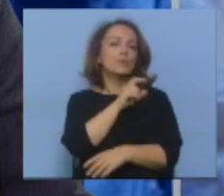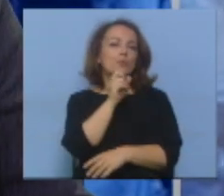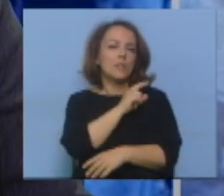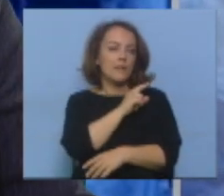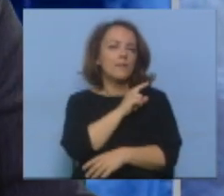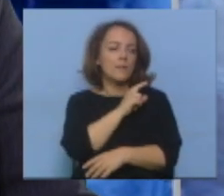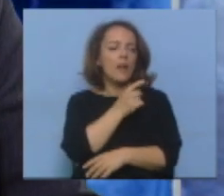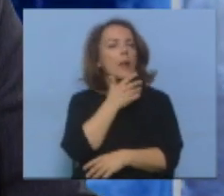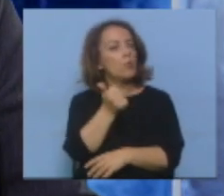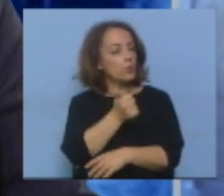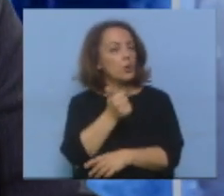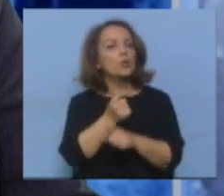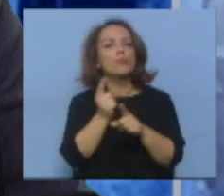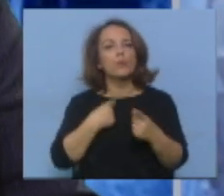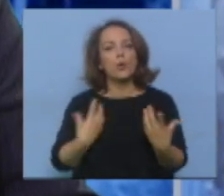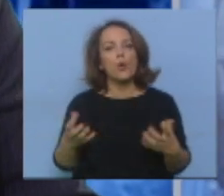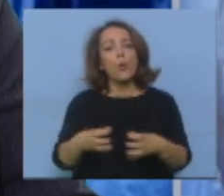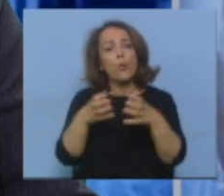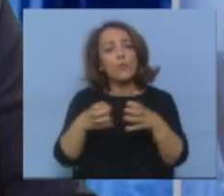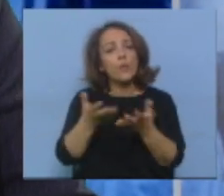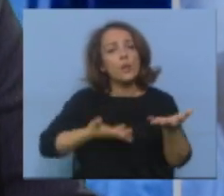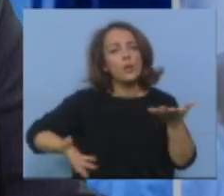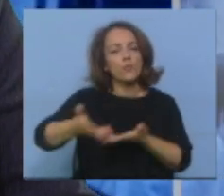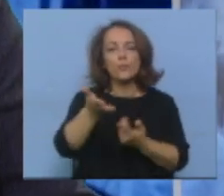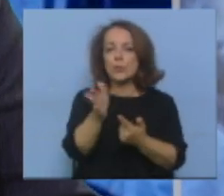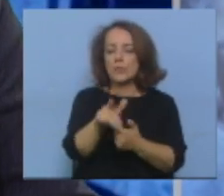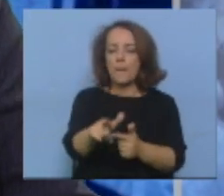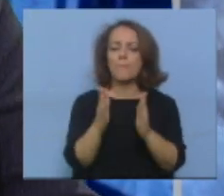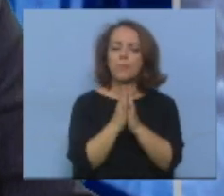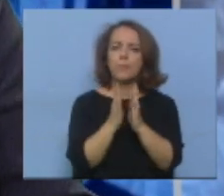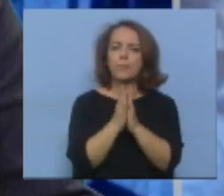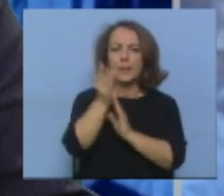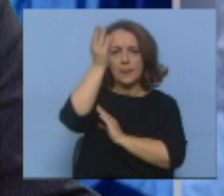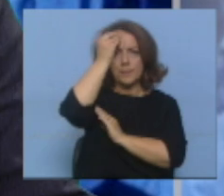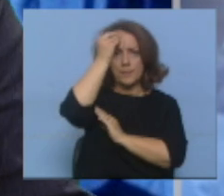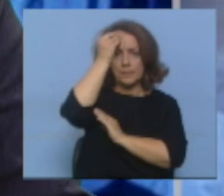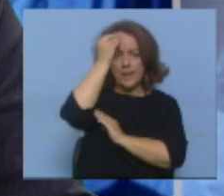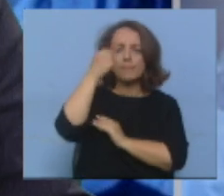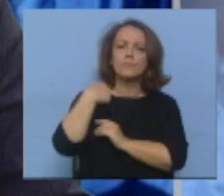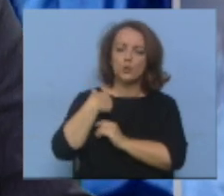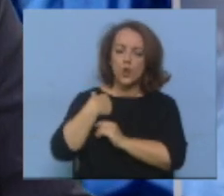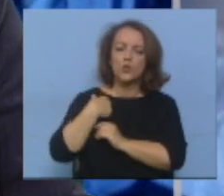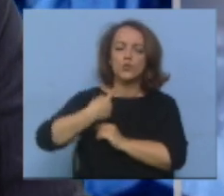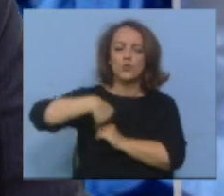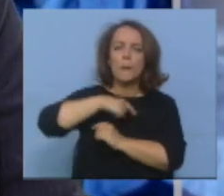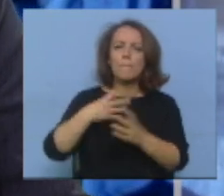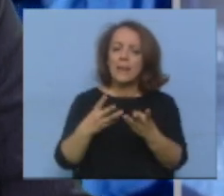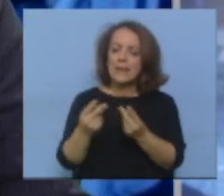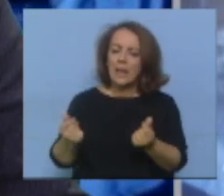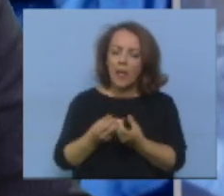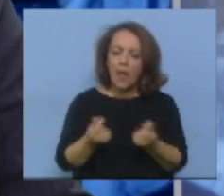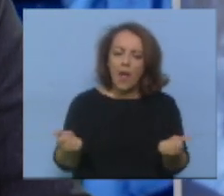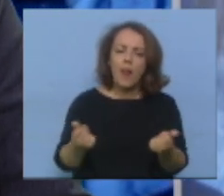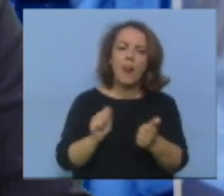com os outros. Por exemplo, na catequese tem-se lançado alguns desafios de mandar os materiais adaptados